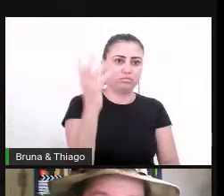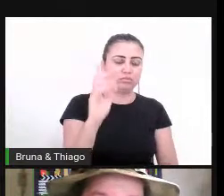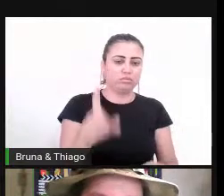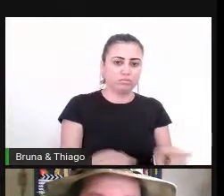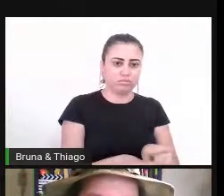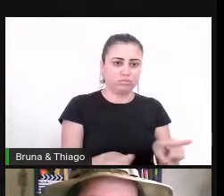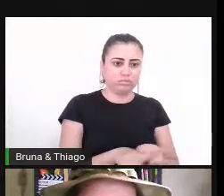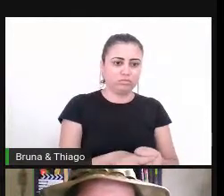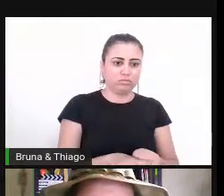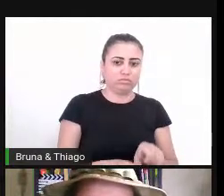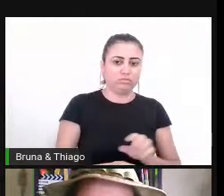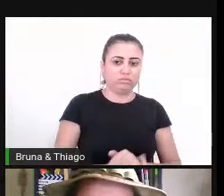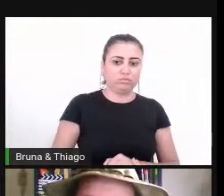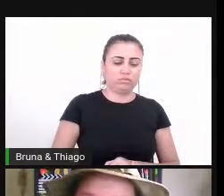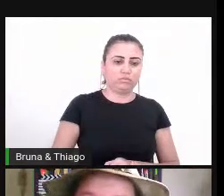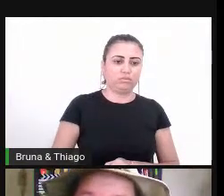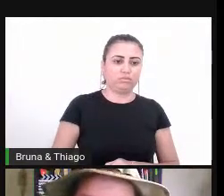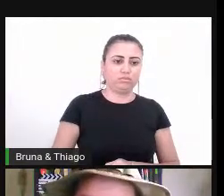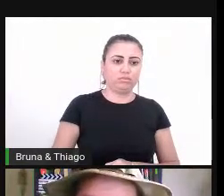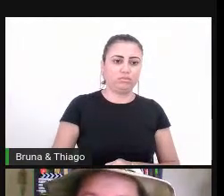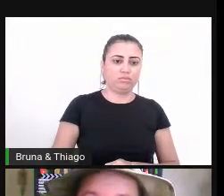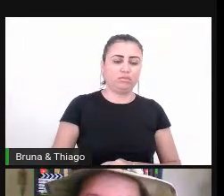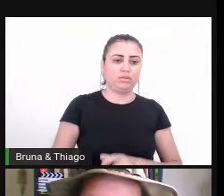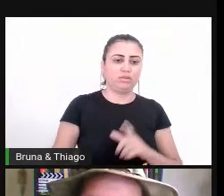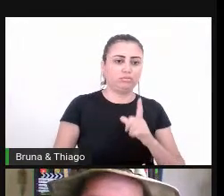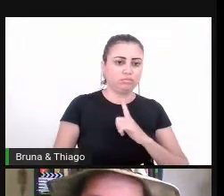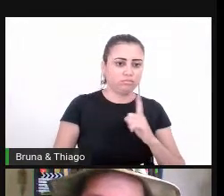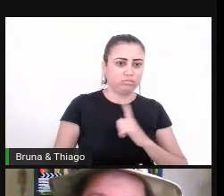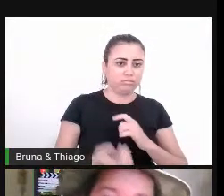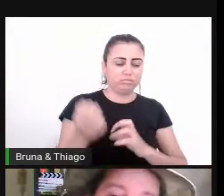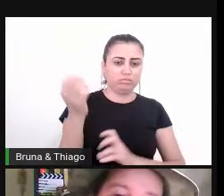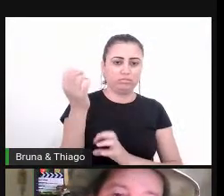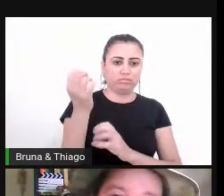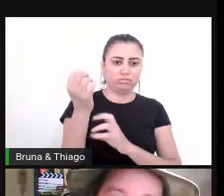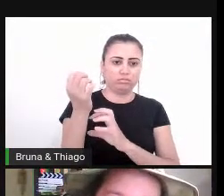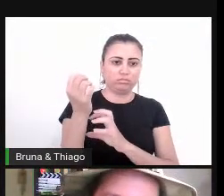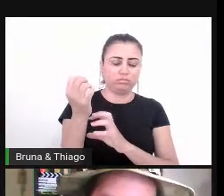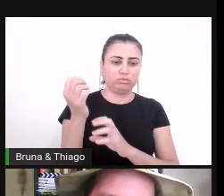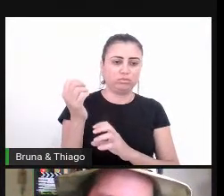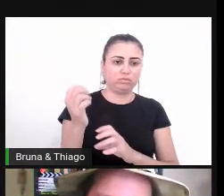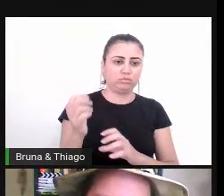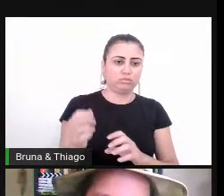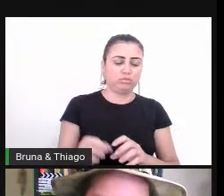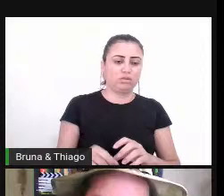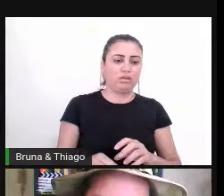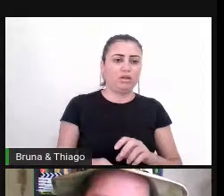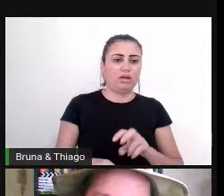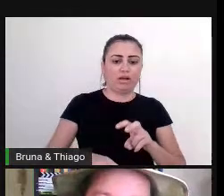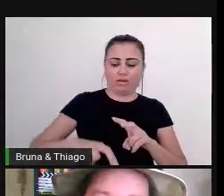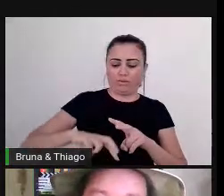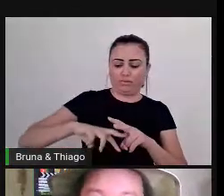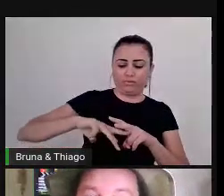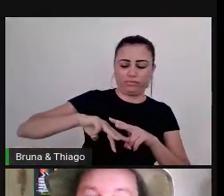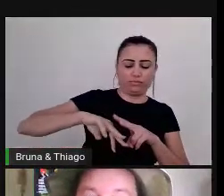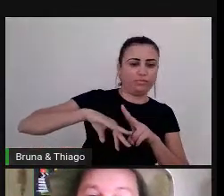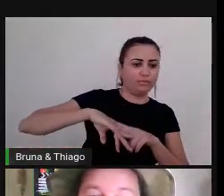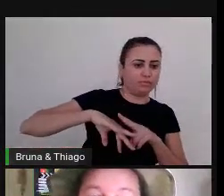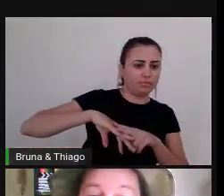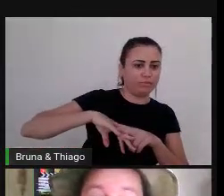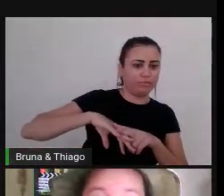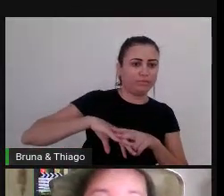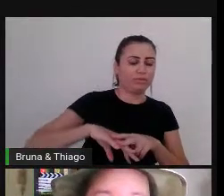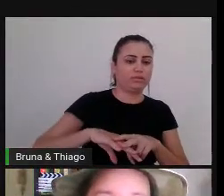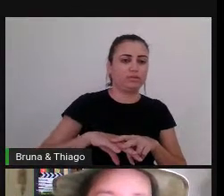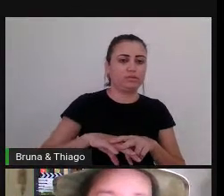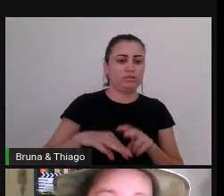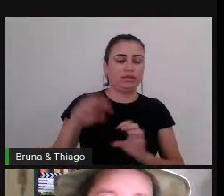coça muito. Aí nós vamos ter a aranha de importância médica, Quitenida, aranha armadeira, Pteridide, viúva negra, né, Latrodex, Sicaride, Loxosceles, que é